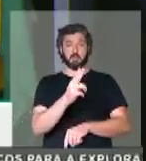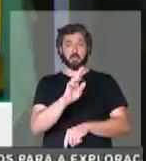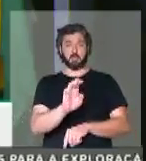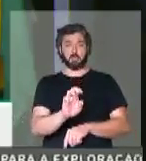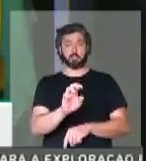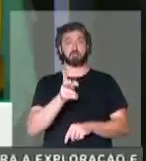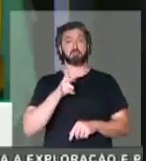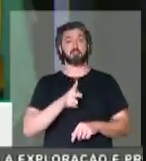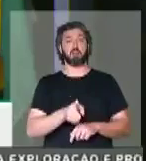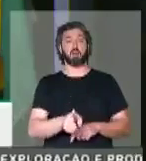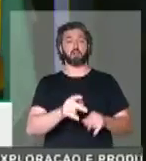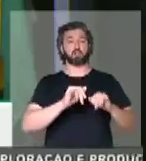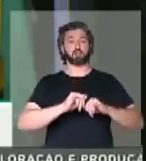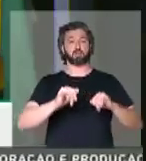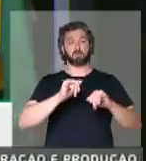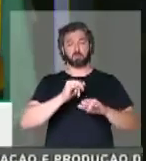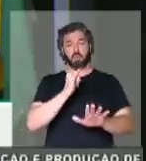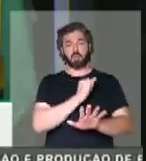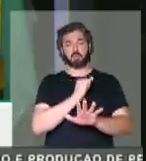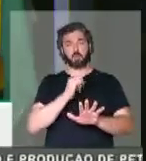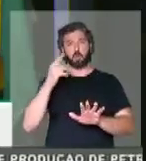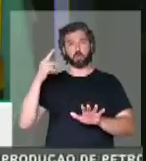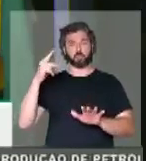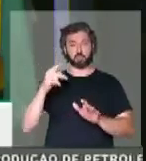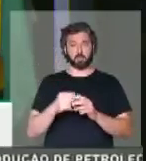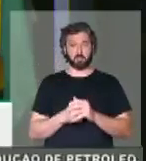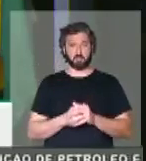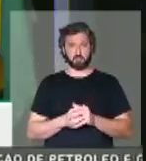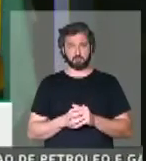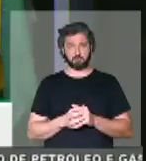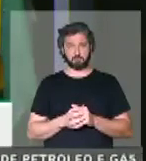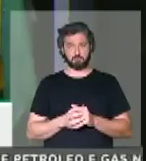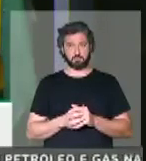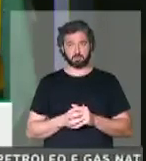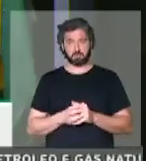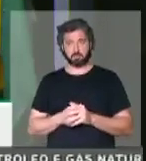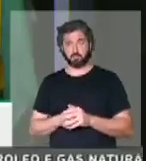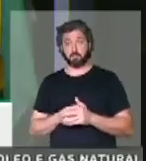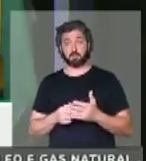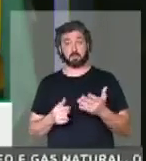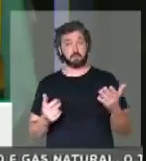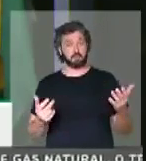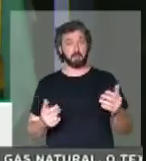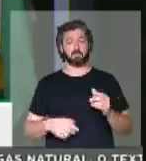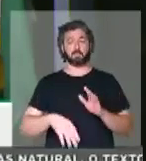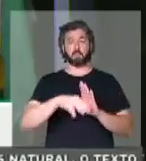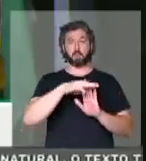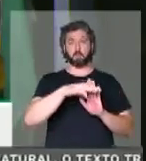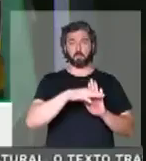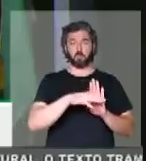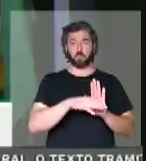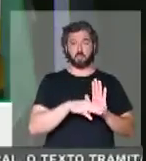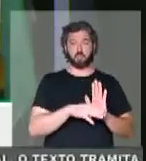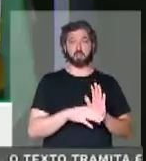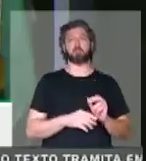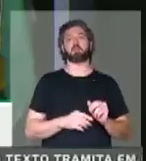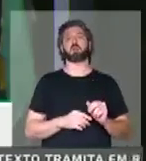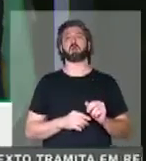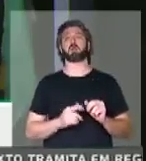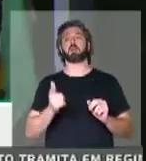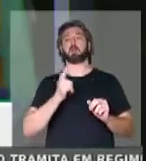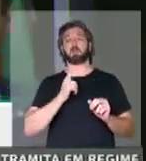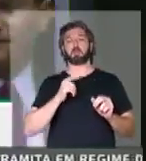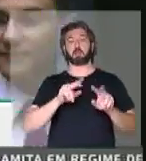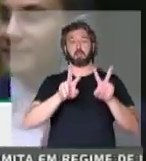para perpetuarem as suas ideologias. E os programas, eles se